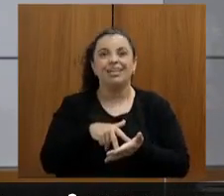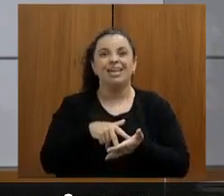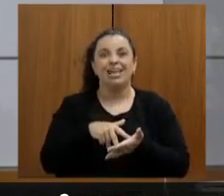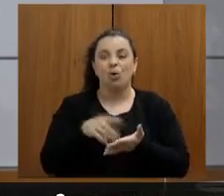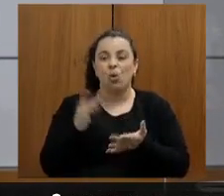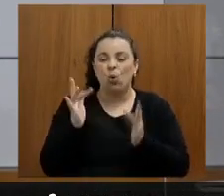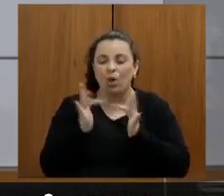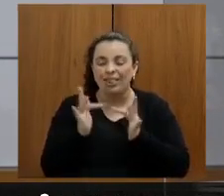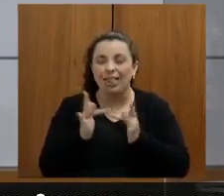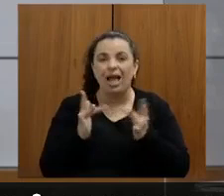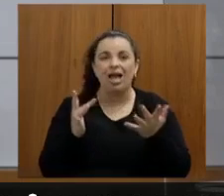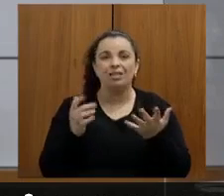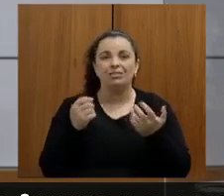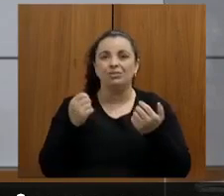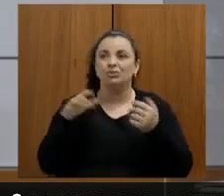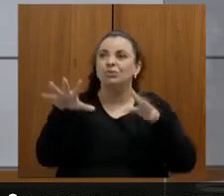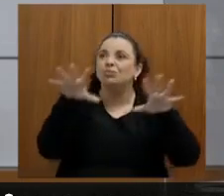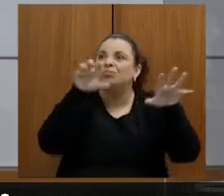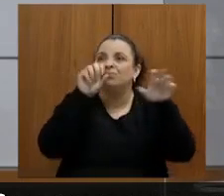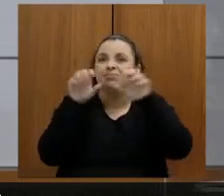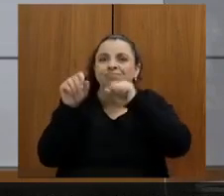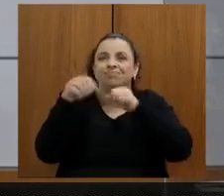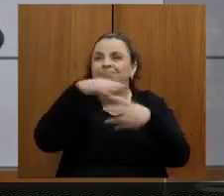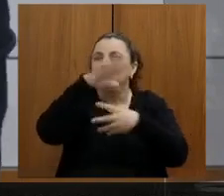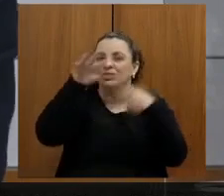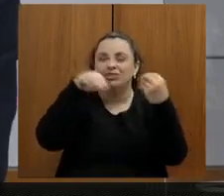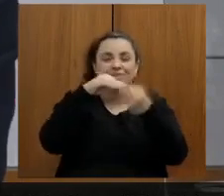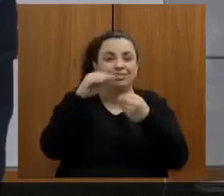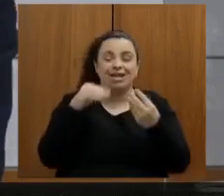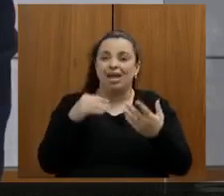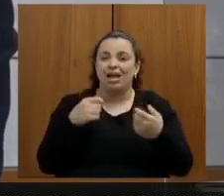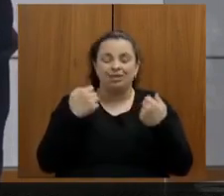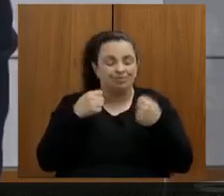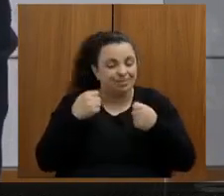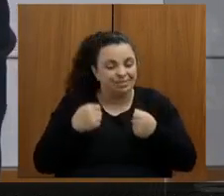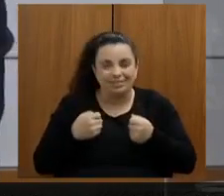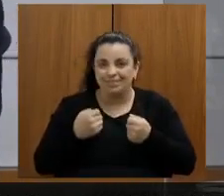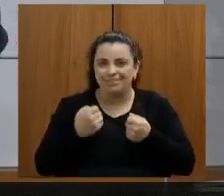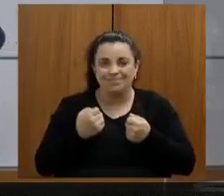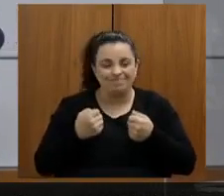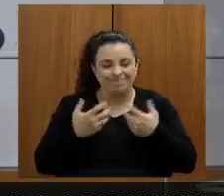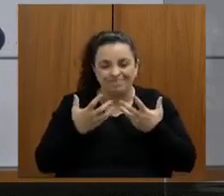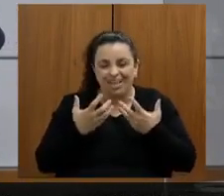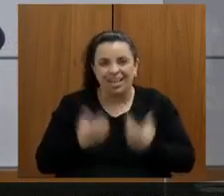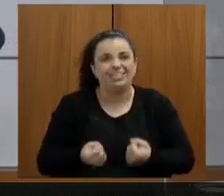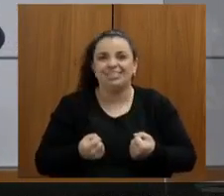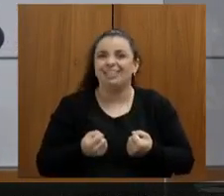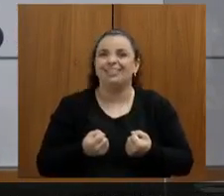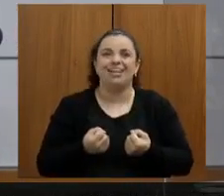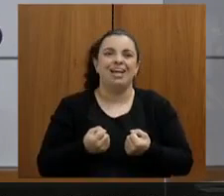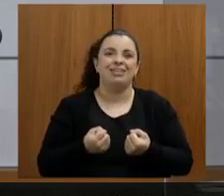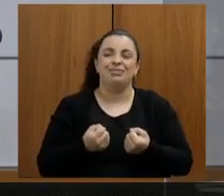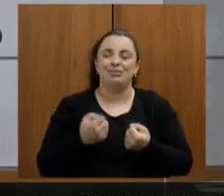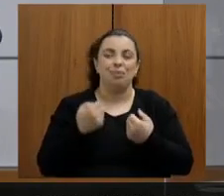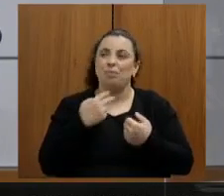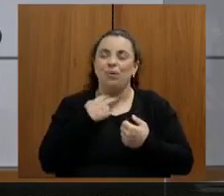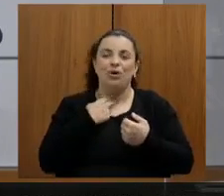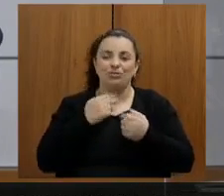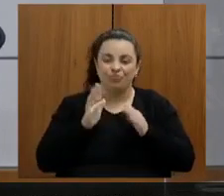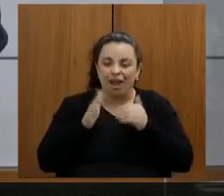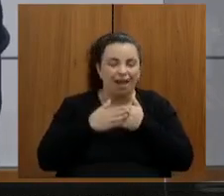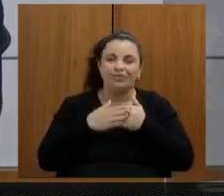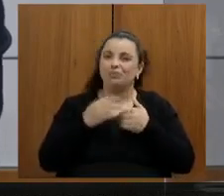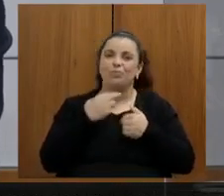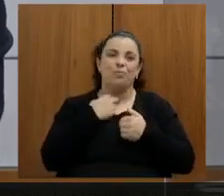respirar aquele ar todo em volta tem que entrar no bairro tem que desencarcerar e